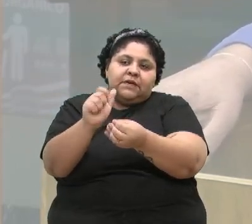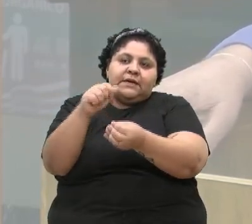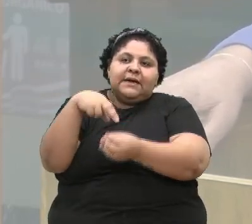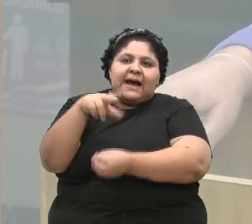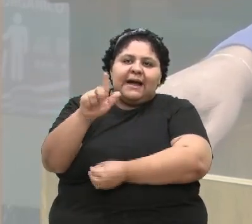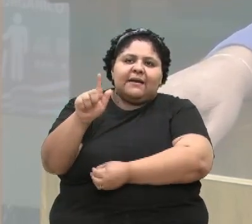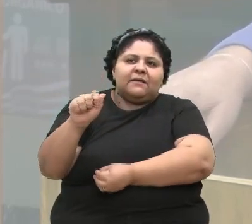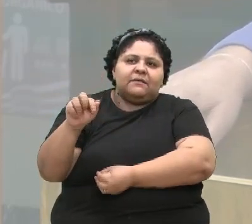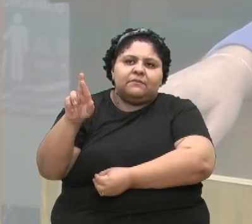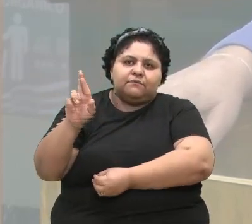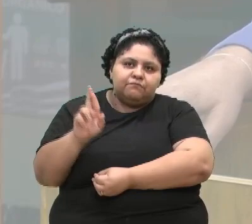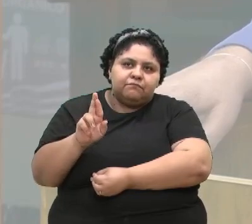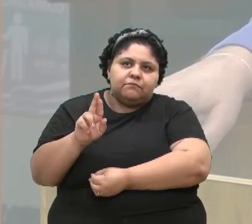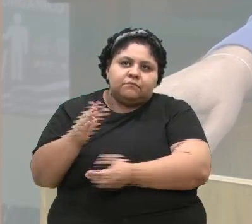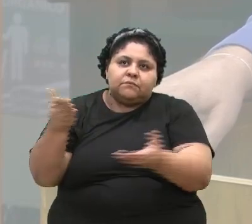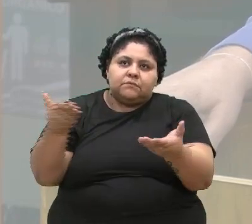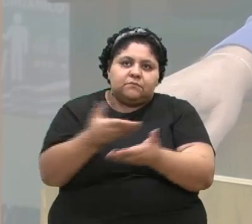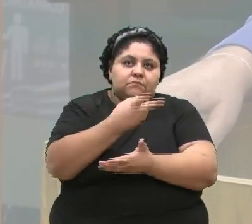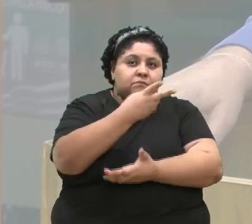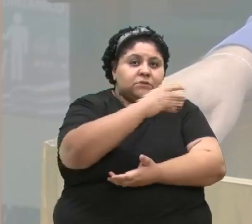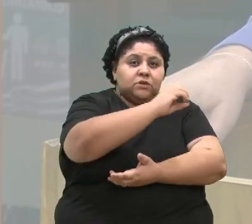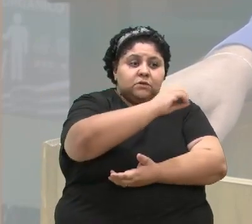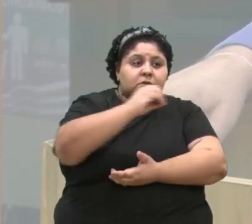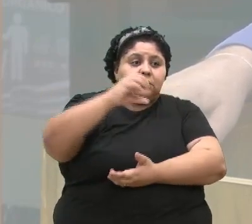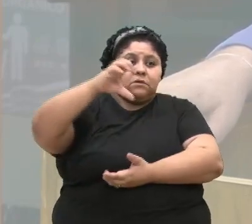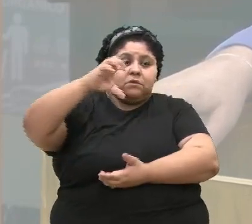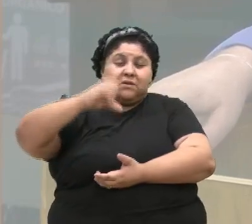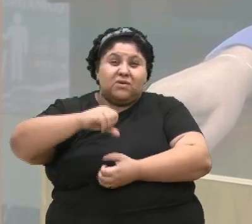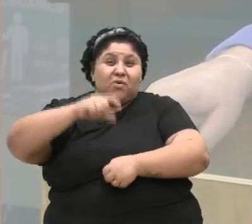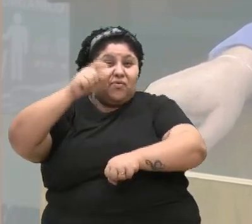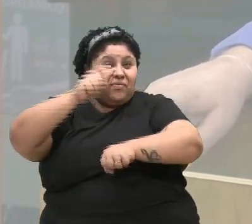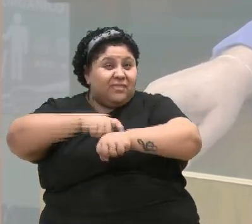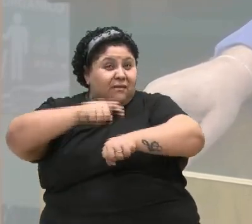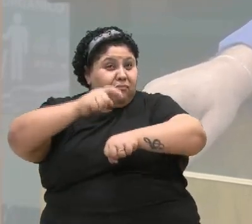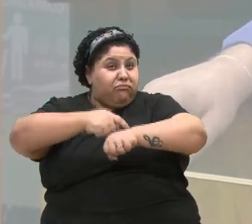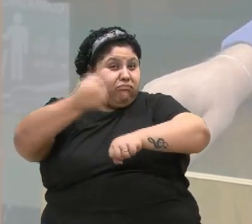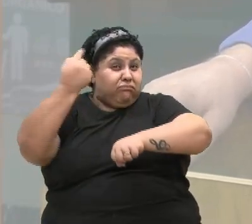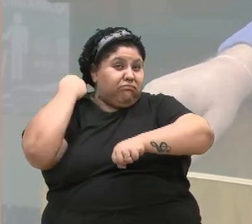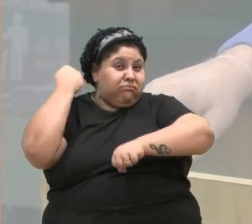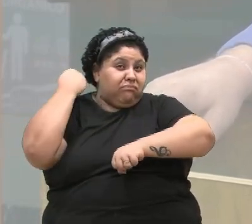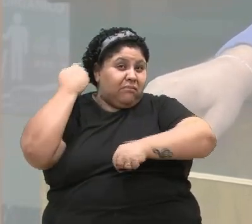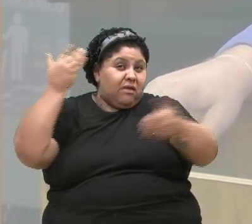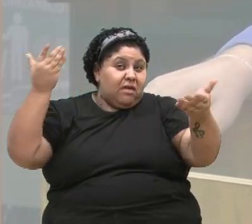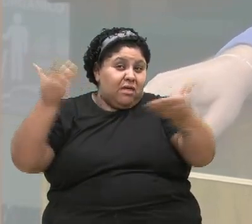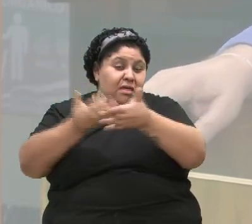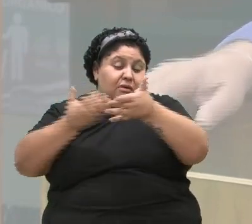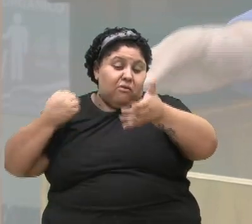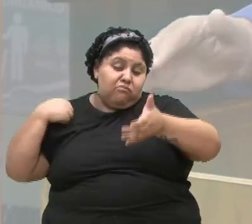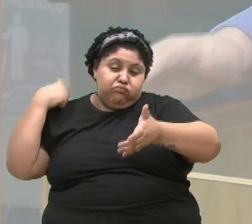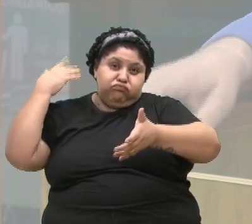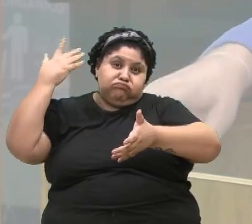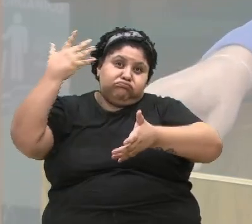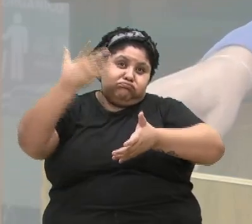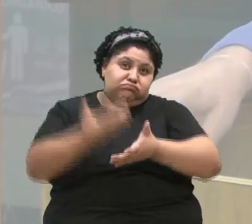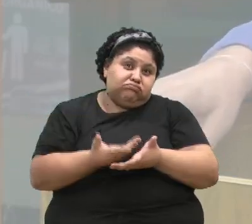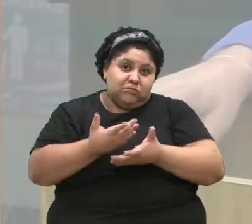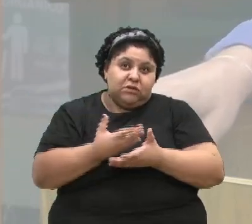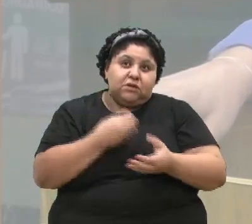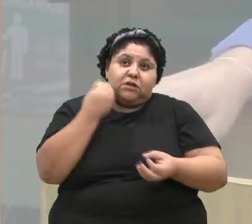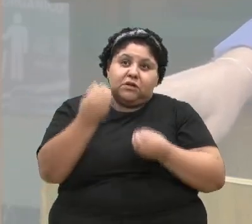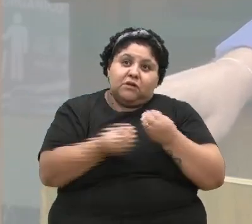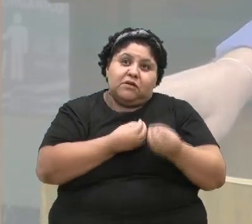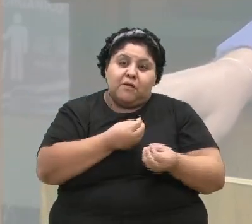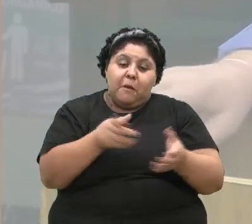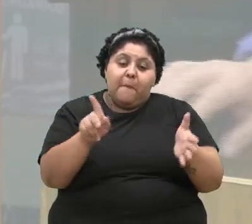agora, 2009, olha bem, o tempo que faz. E agora nós estamos retornando, como a gente diz assim, pelas